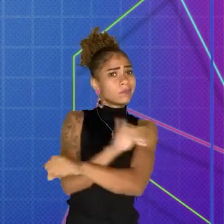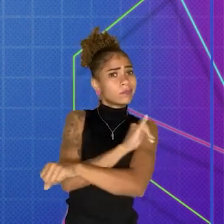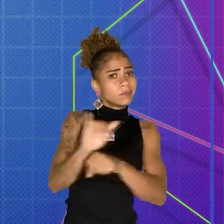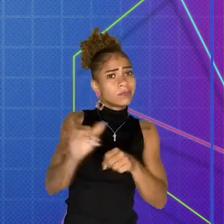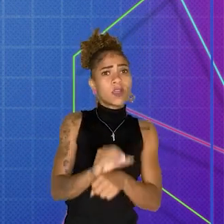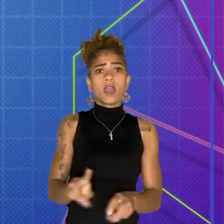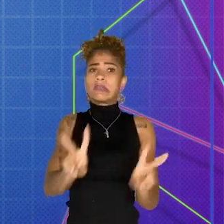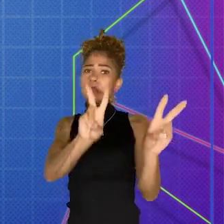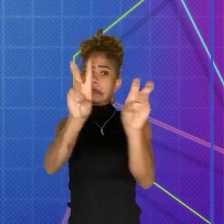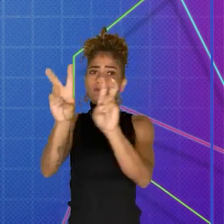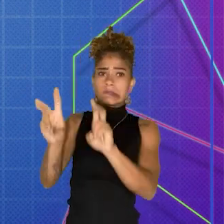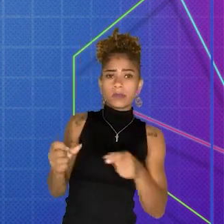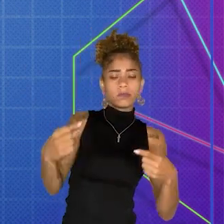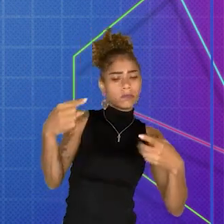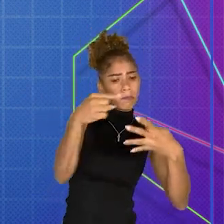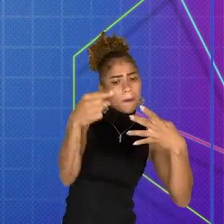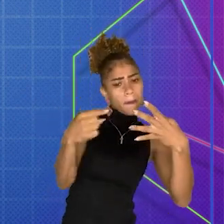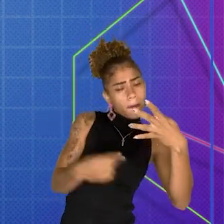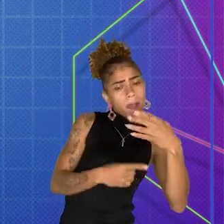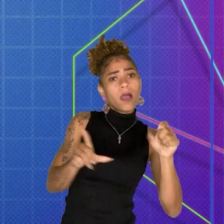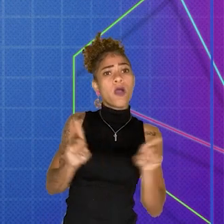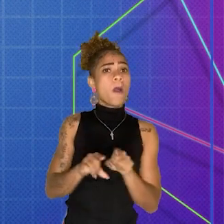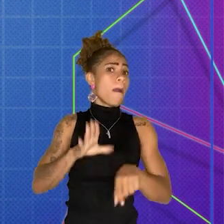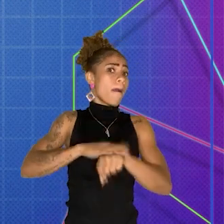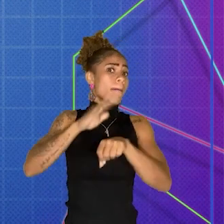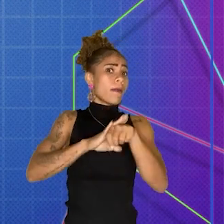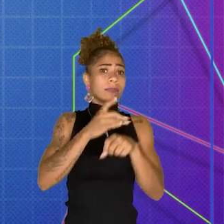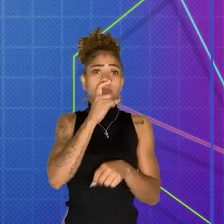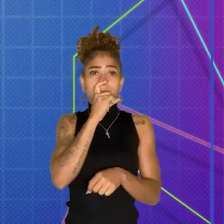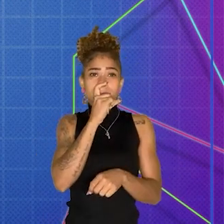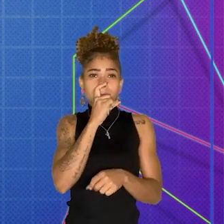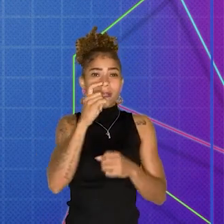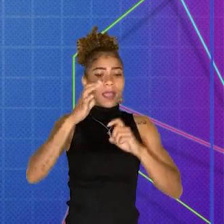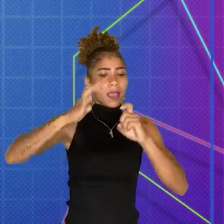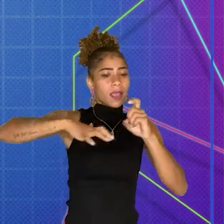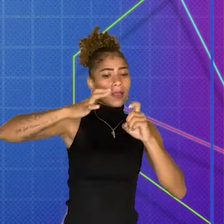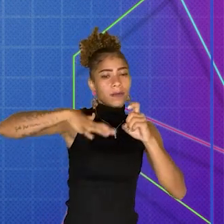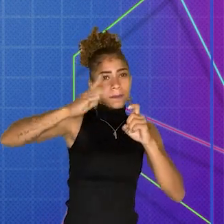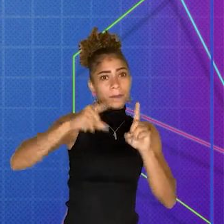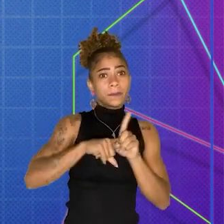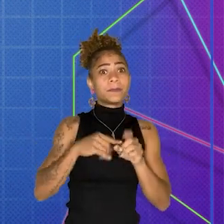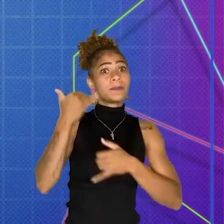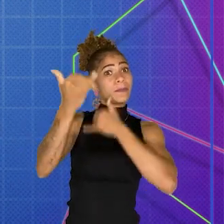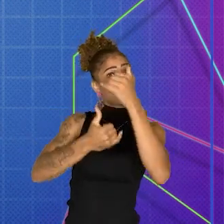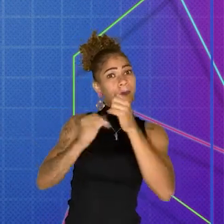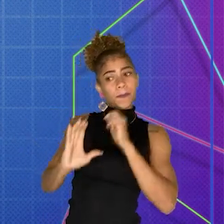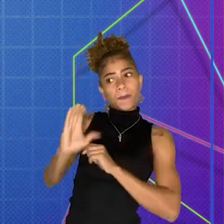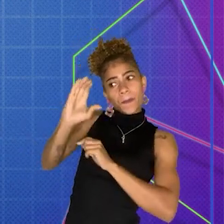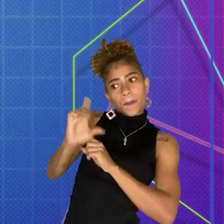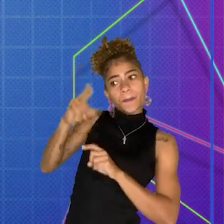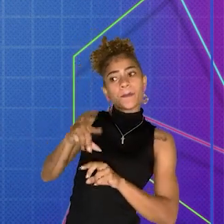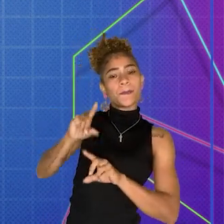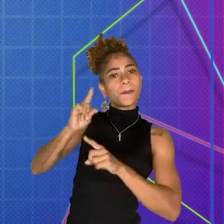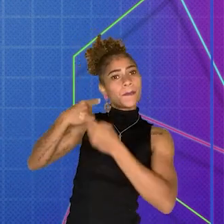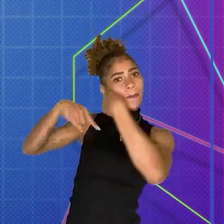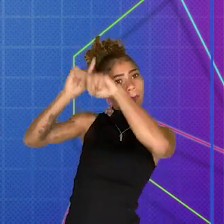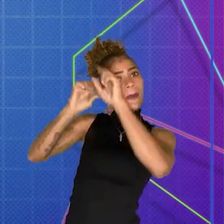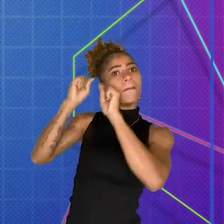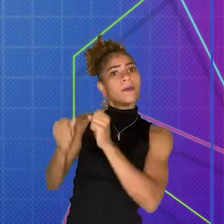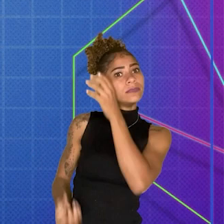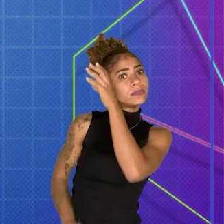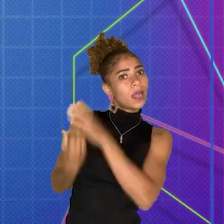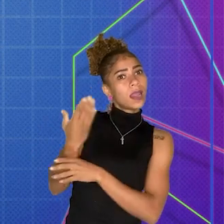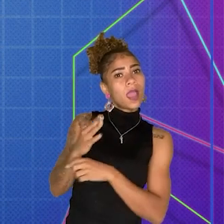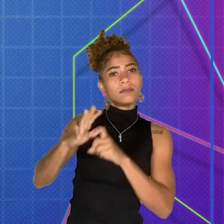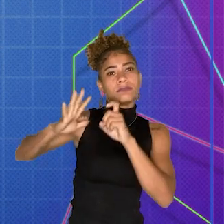gírias, jargões ou linguagens fictícias. Por exemplo, em jogos de ficção científica, os desenvolvedores podem criar uma linguagem